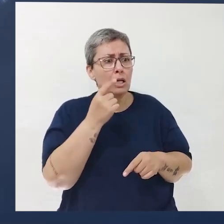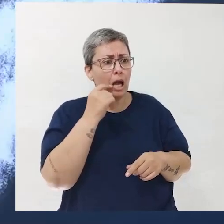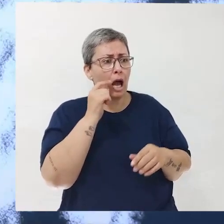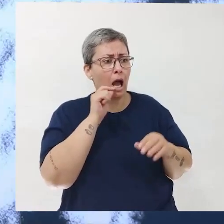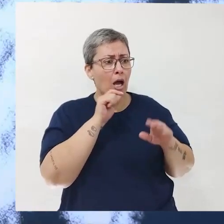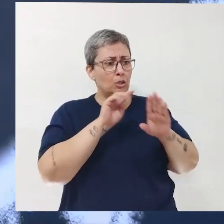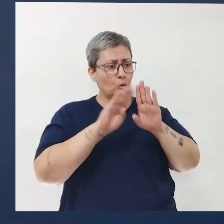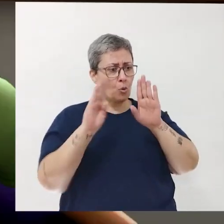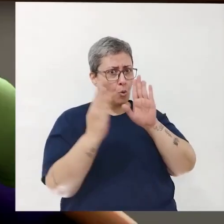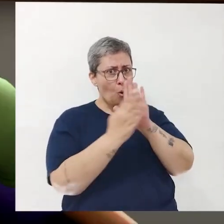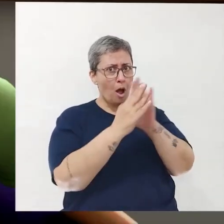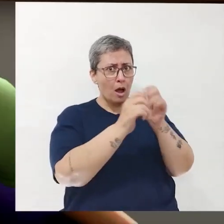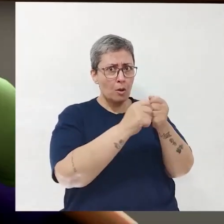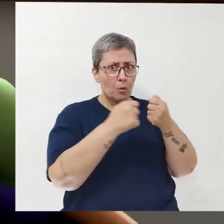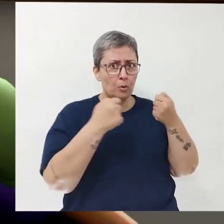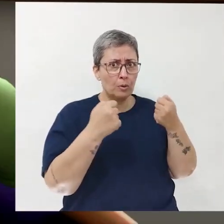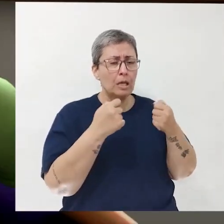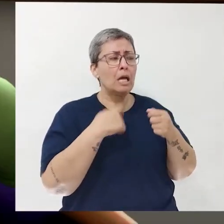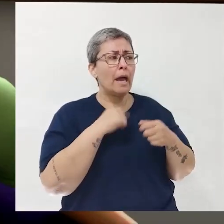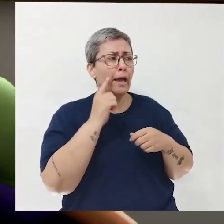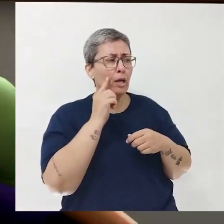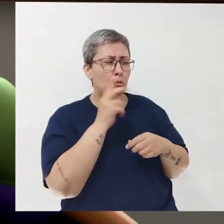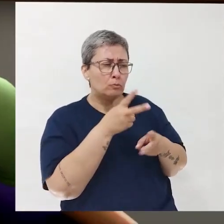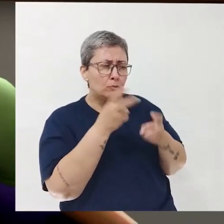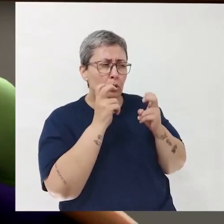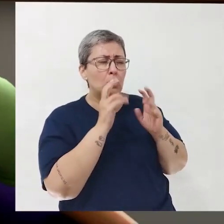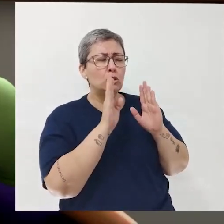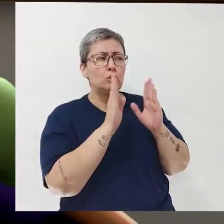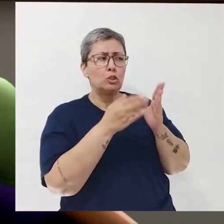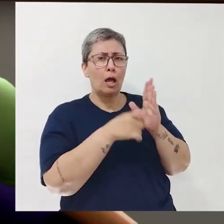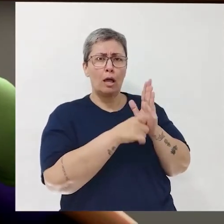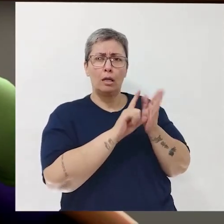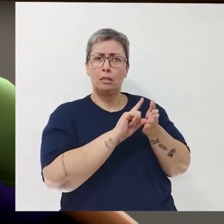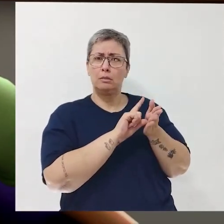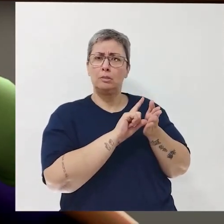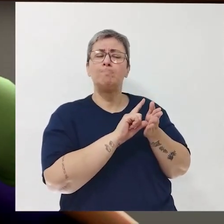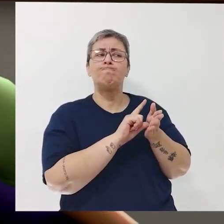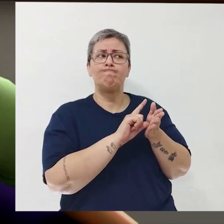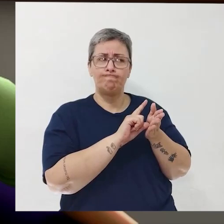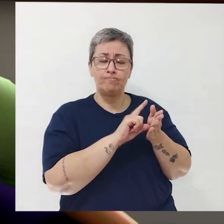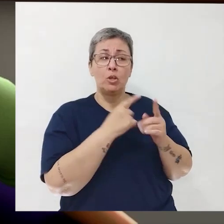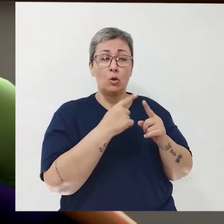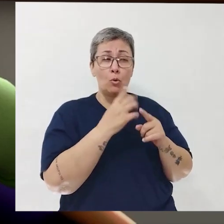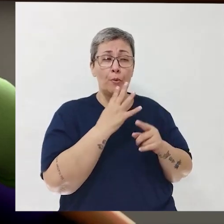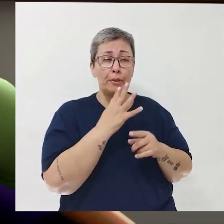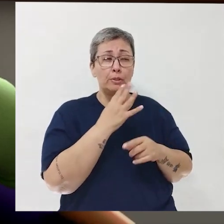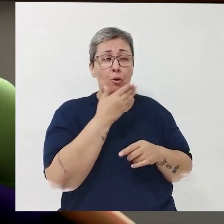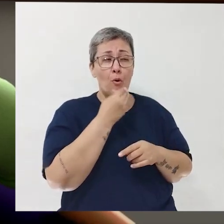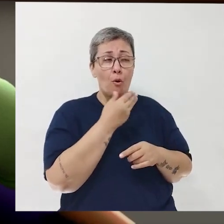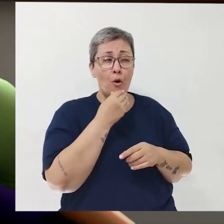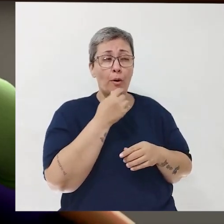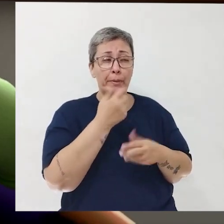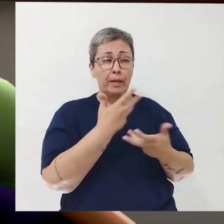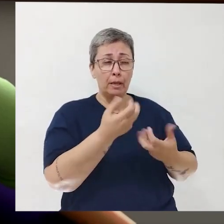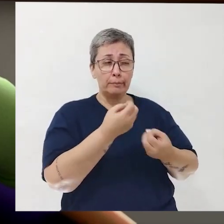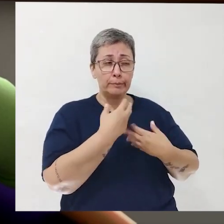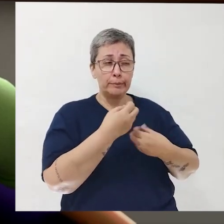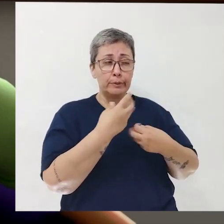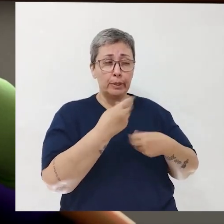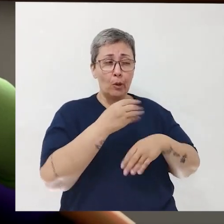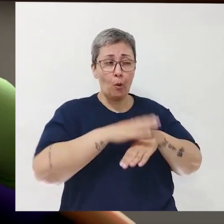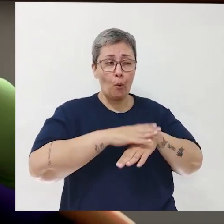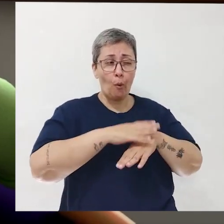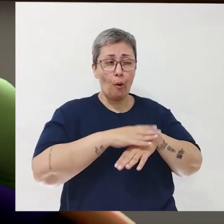gato que ficava atrás do armário. Eu já tinha visto isso antes, né? Conheci um senhor que queria me